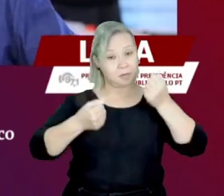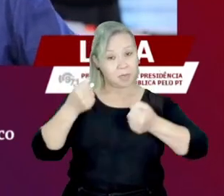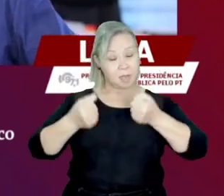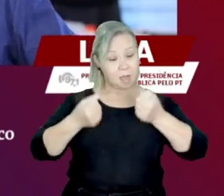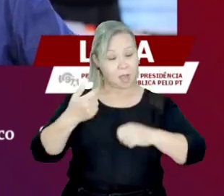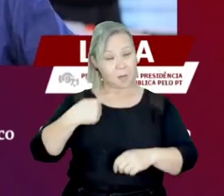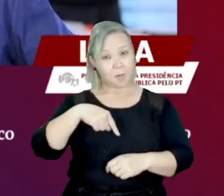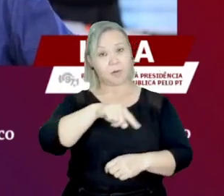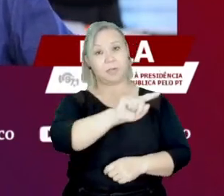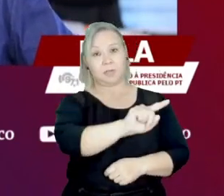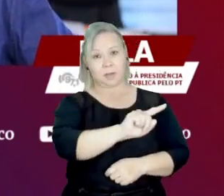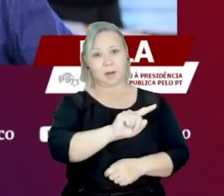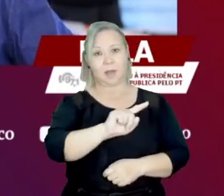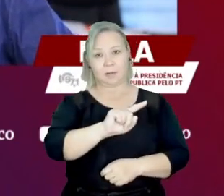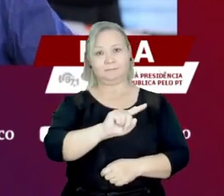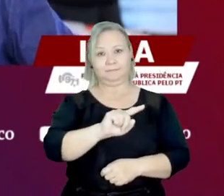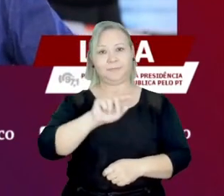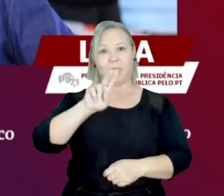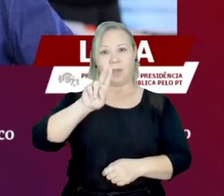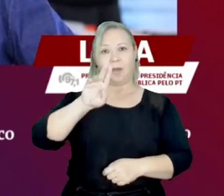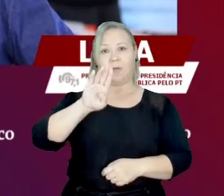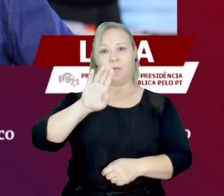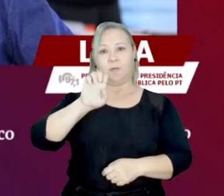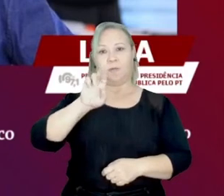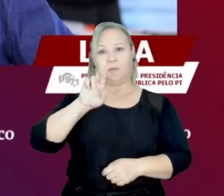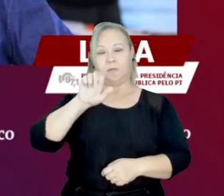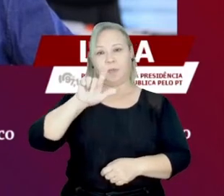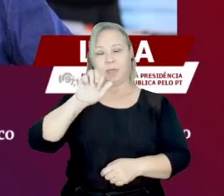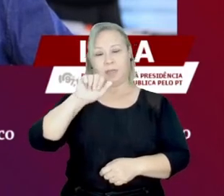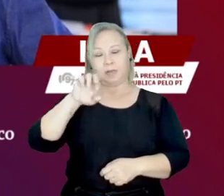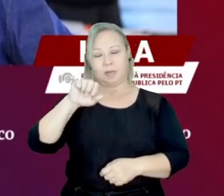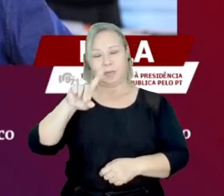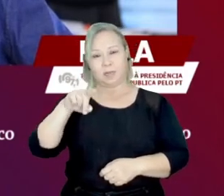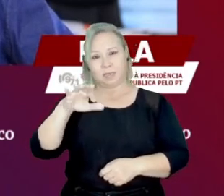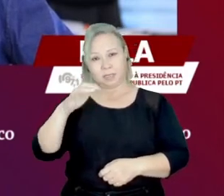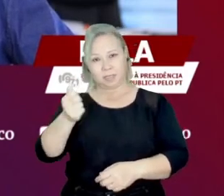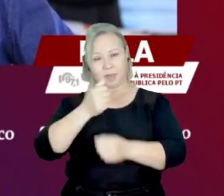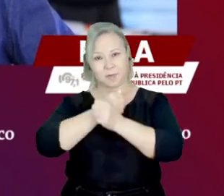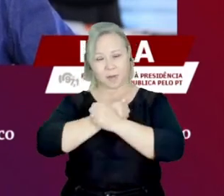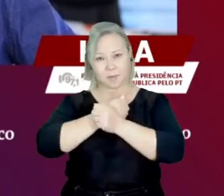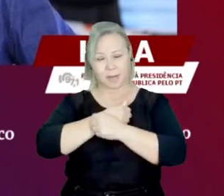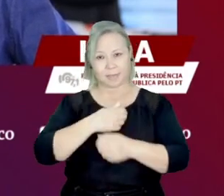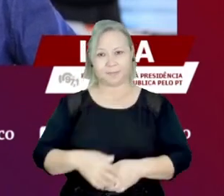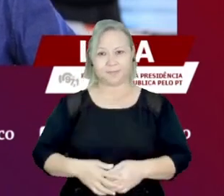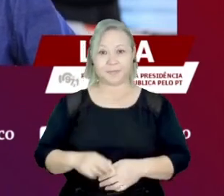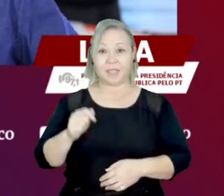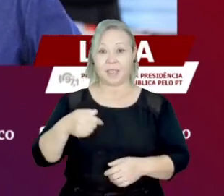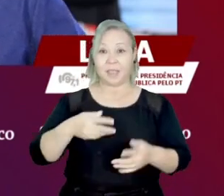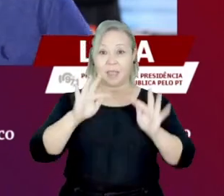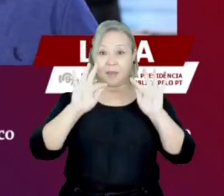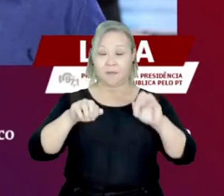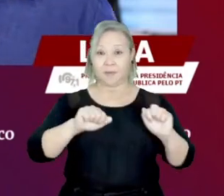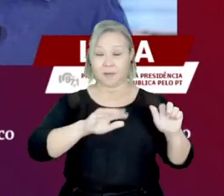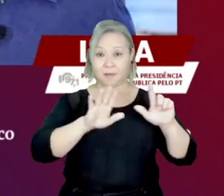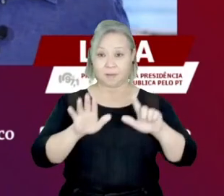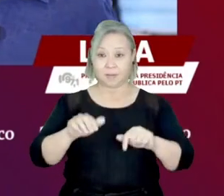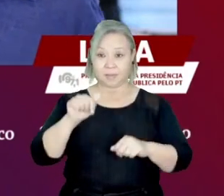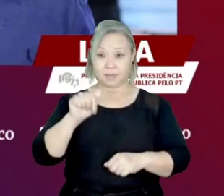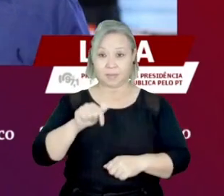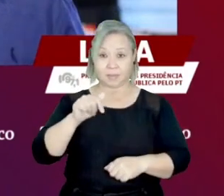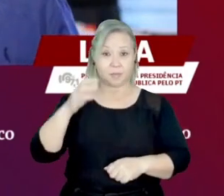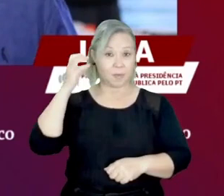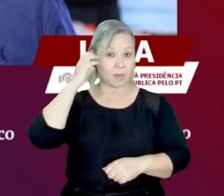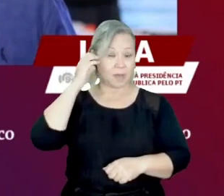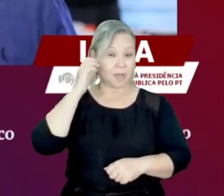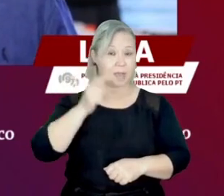lá em busca da classificação à elite do futebol de Minas. Ô Lula, muito obrigado mais uma vez. O nosso ping-pong é o seguinte, funciona assim, eu falo uma